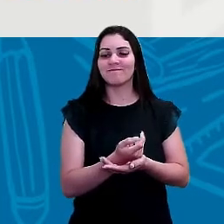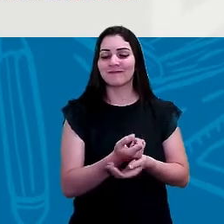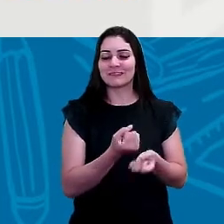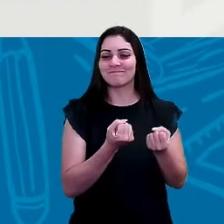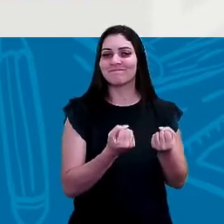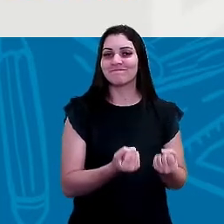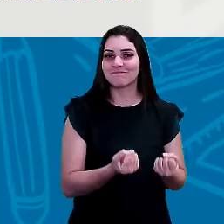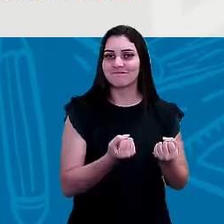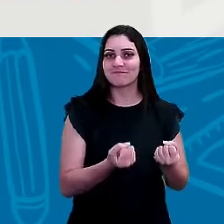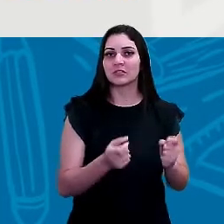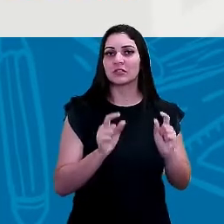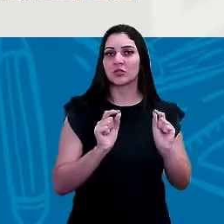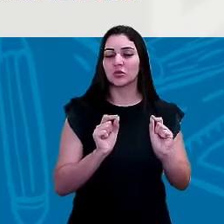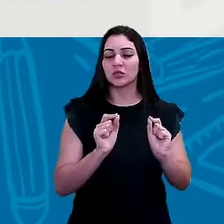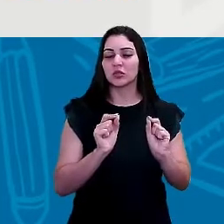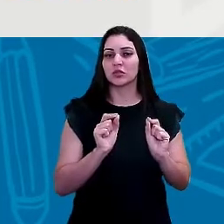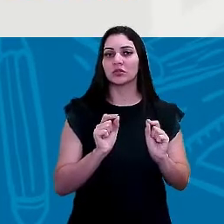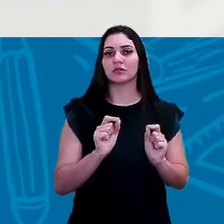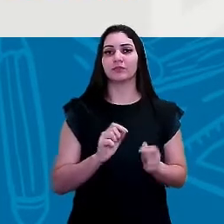né, a questão